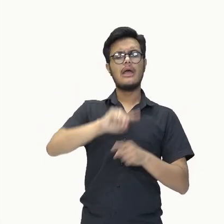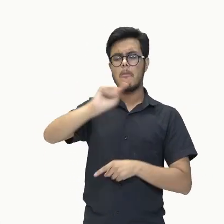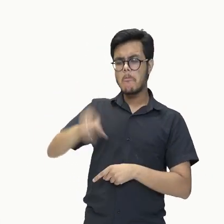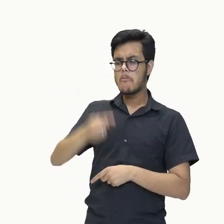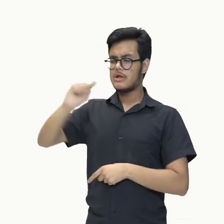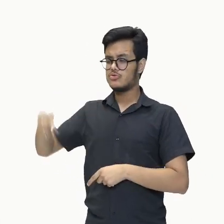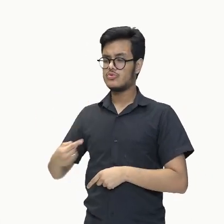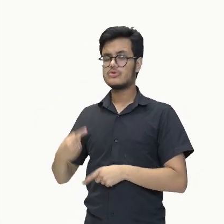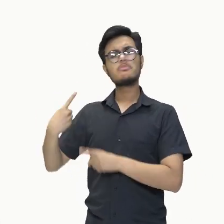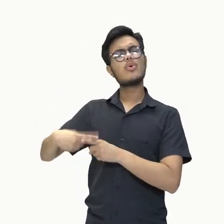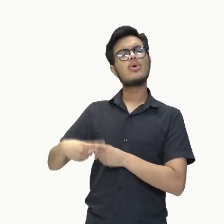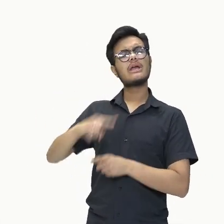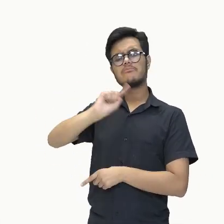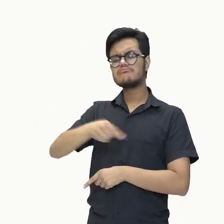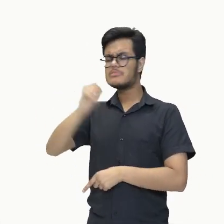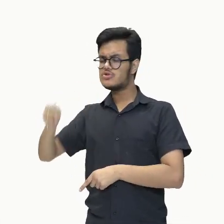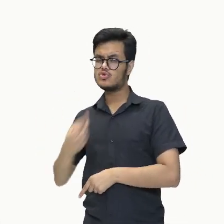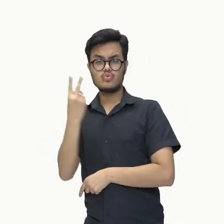Então, ó, o